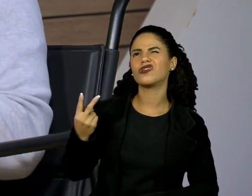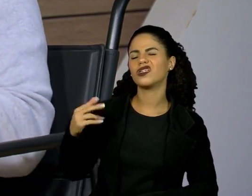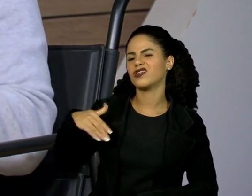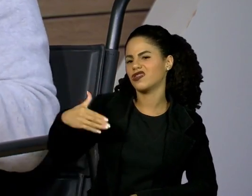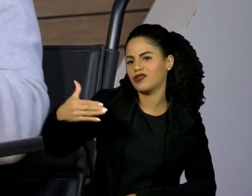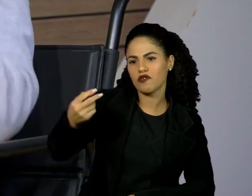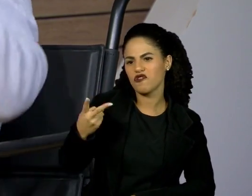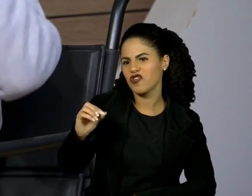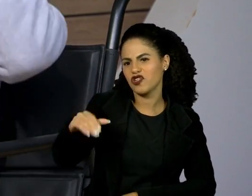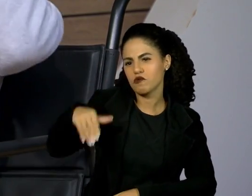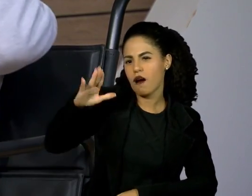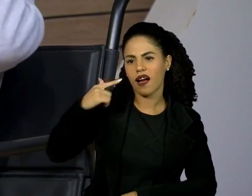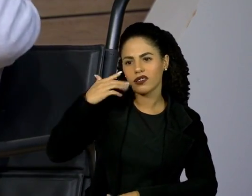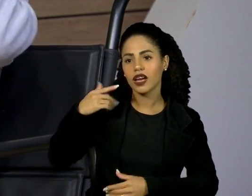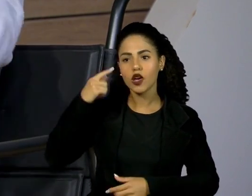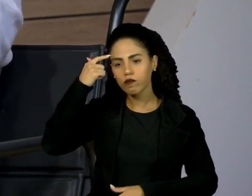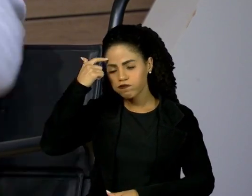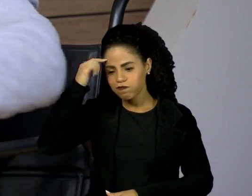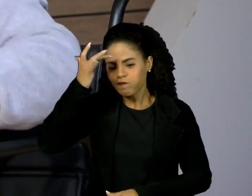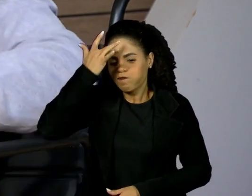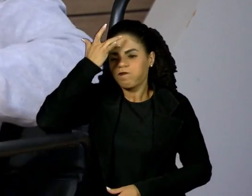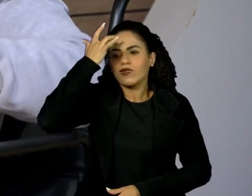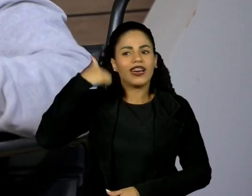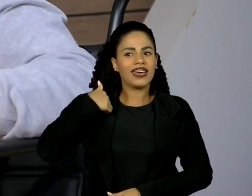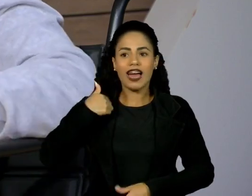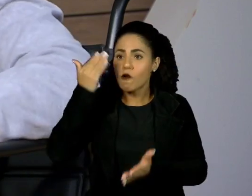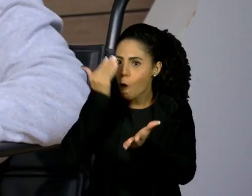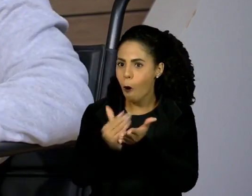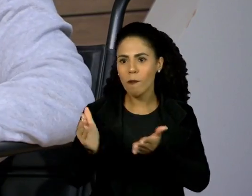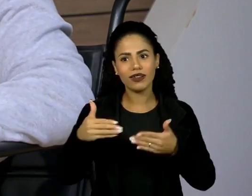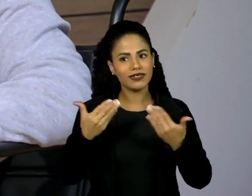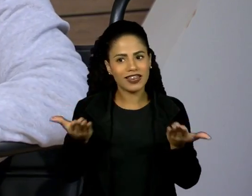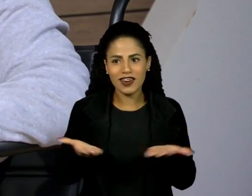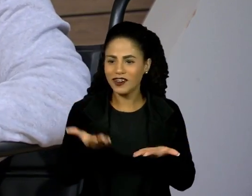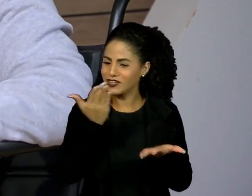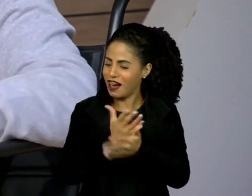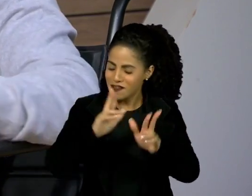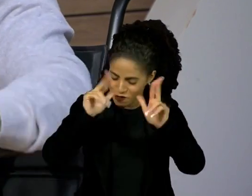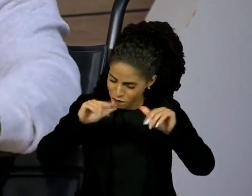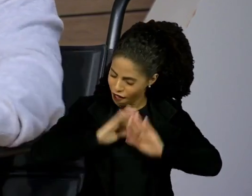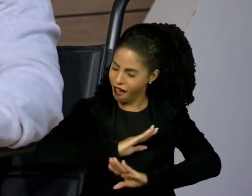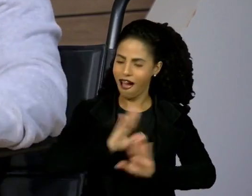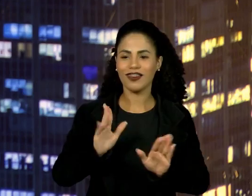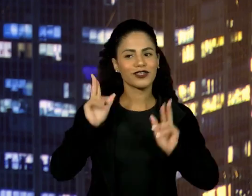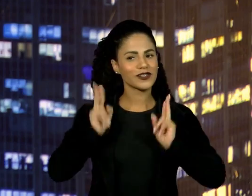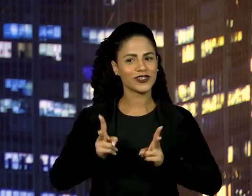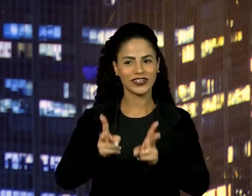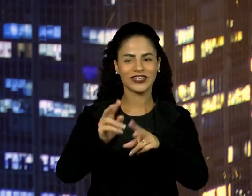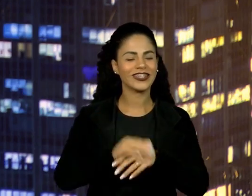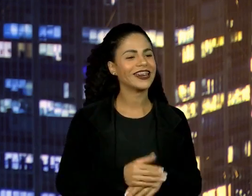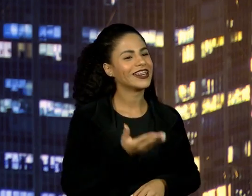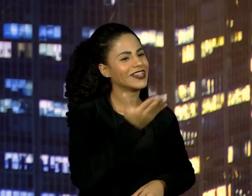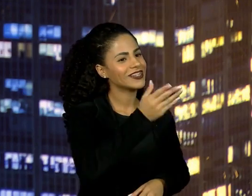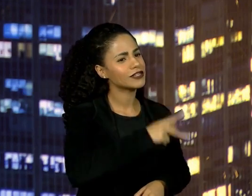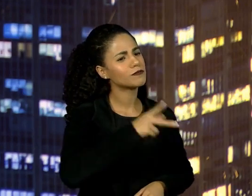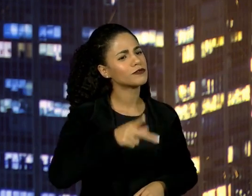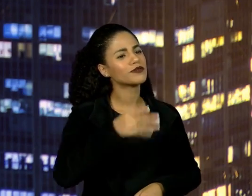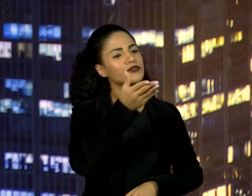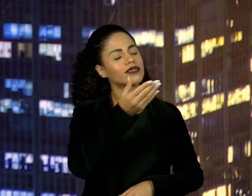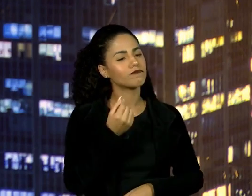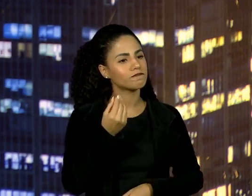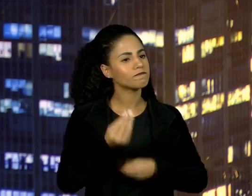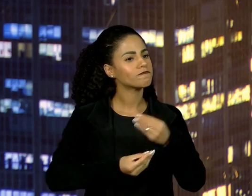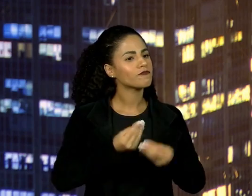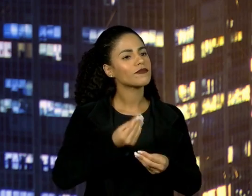E aí eu entrei nisso e aí também mergulhei e ninguém me tira dessa paixão, sabe? E você, professora, por onde